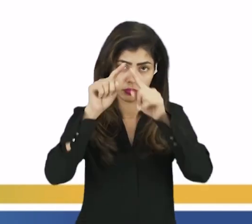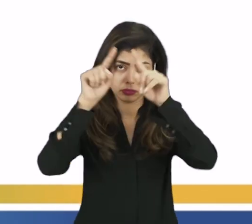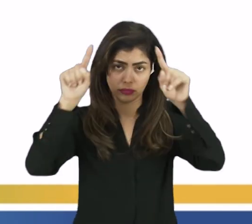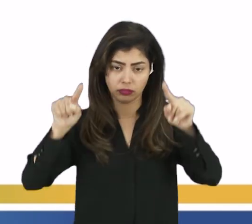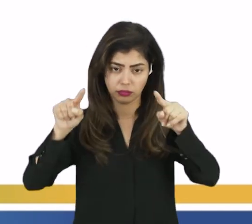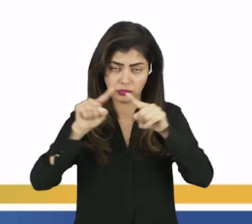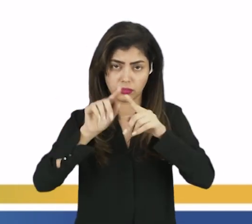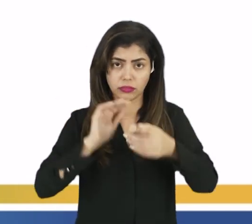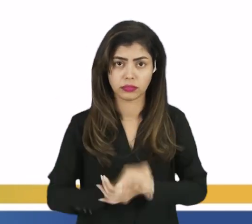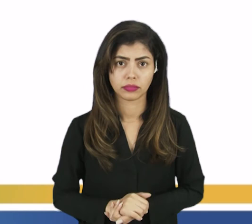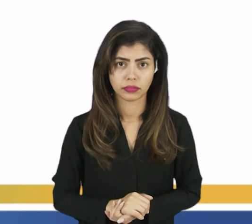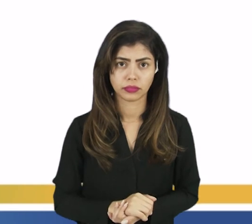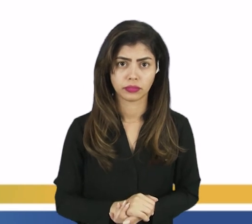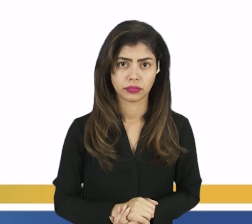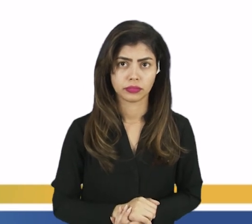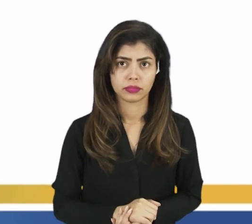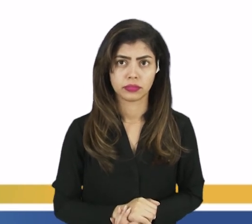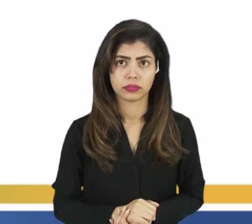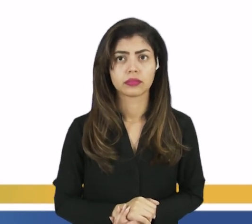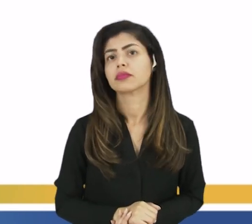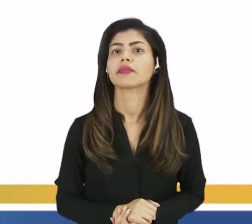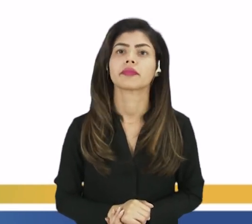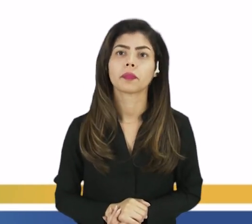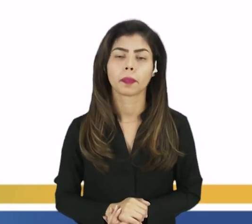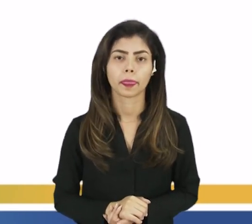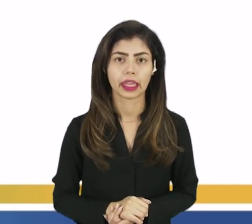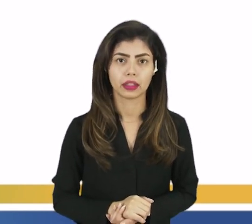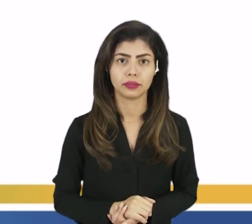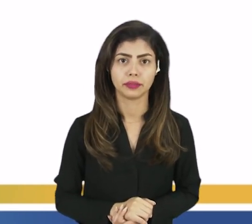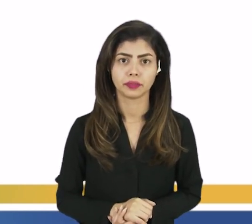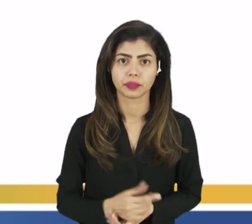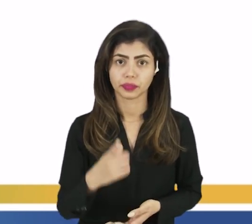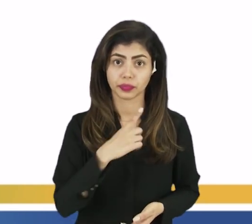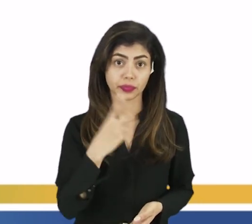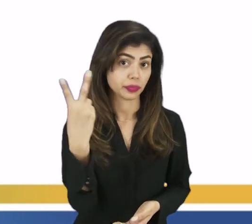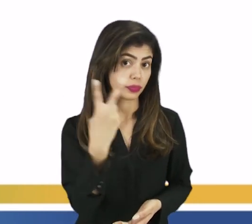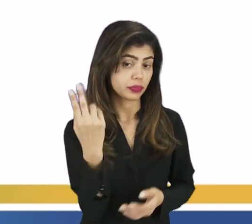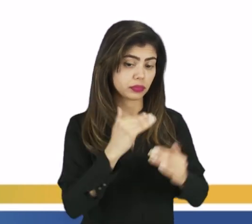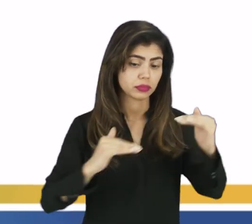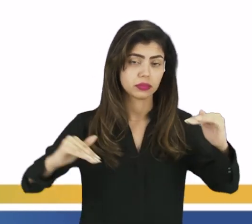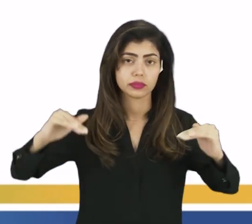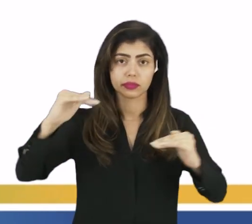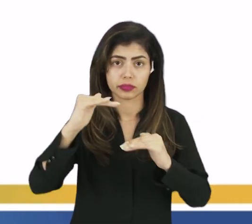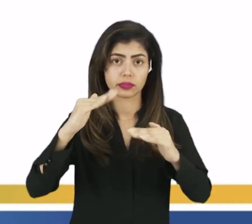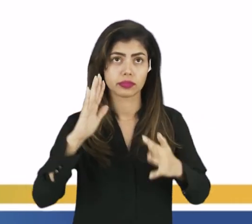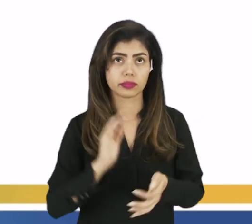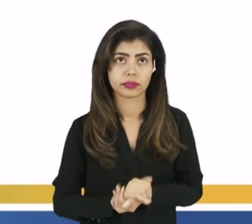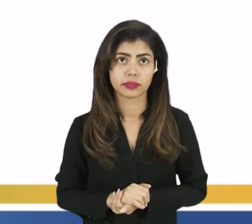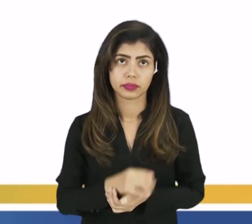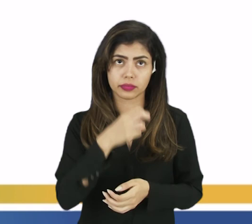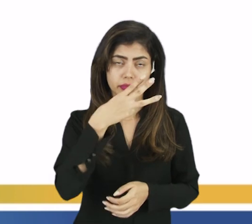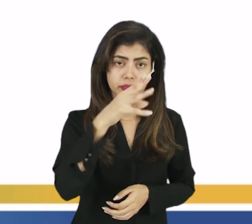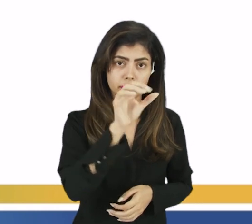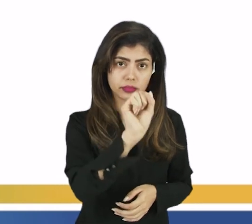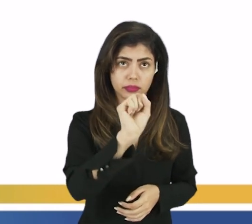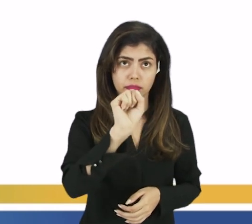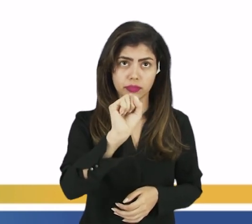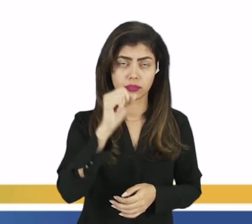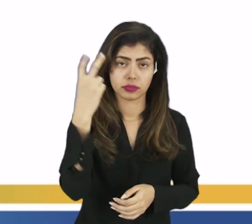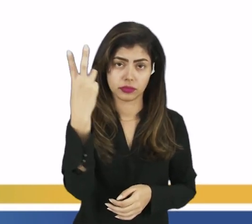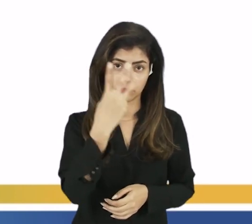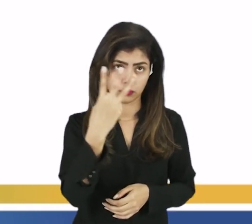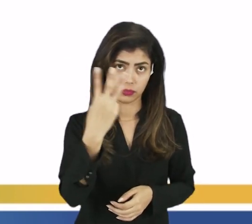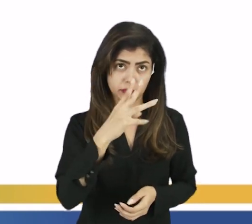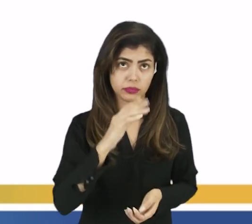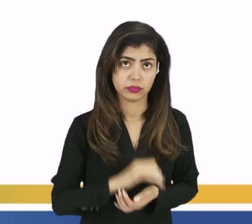circulamos aqui a camada de valência nessa camada de valência Nós temos dois subníveis tão tem três